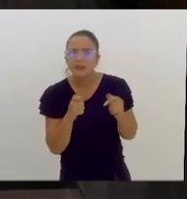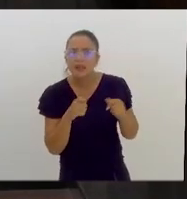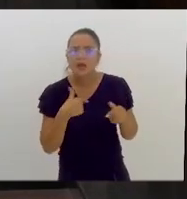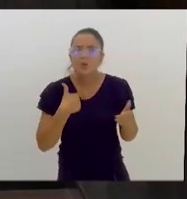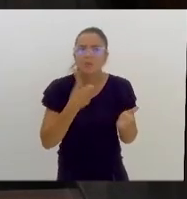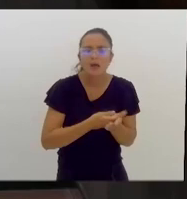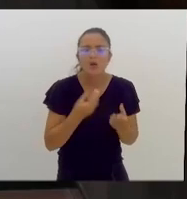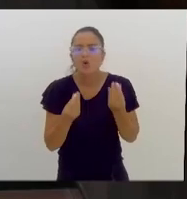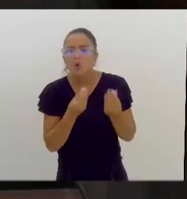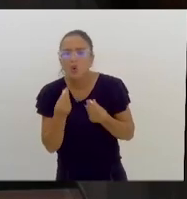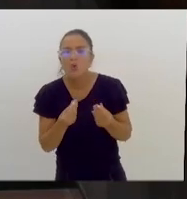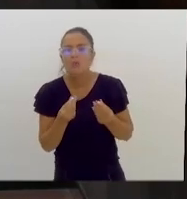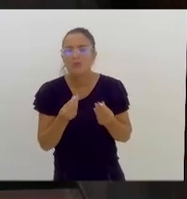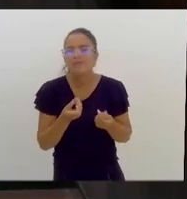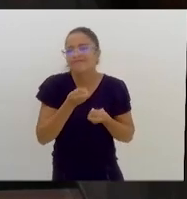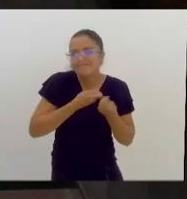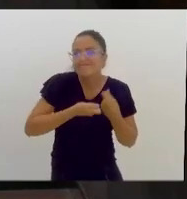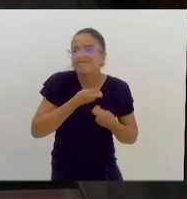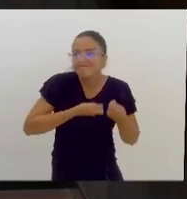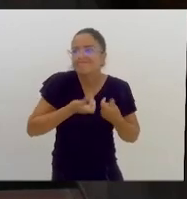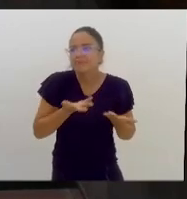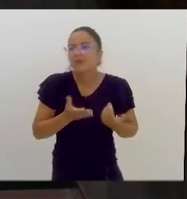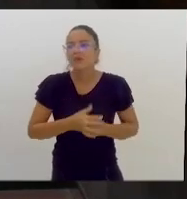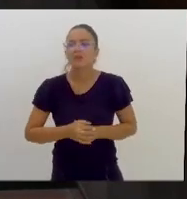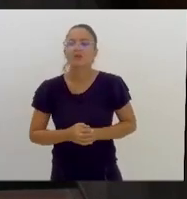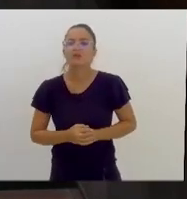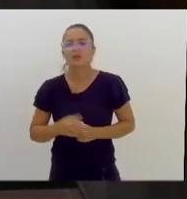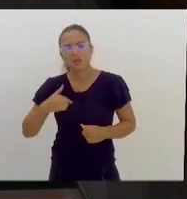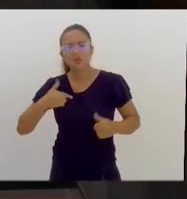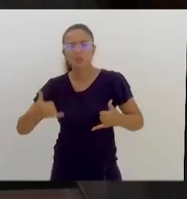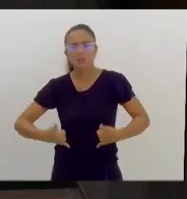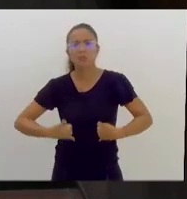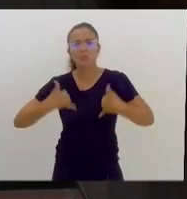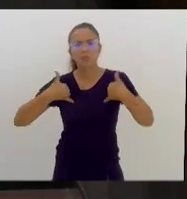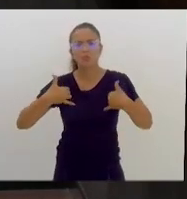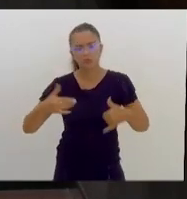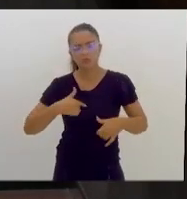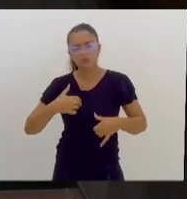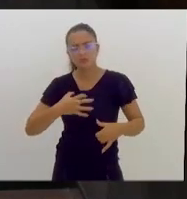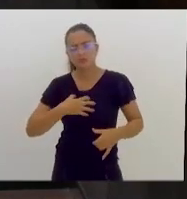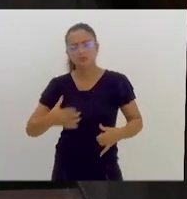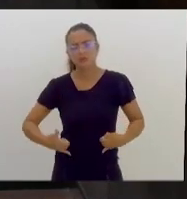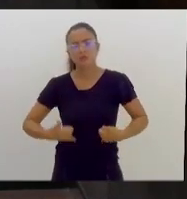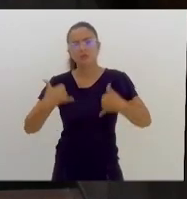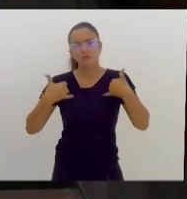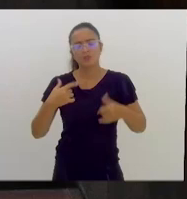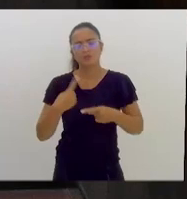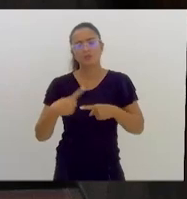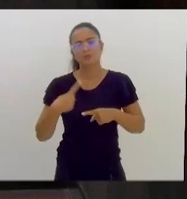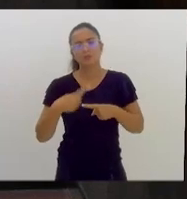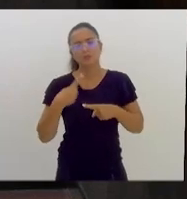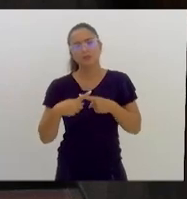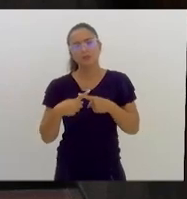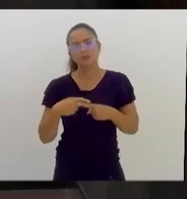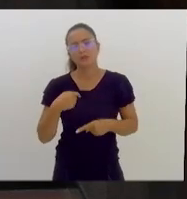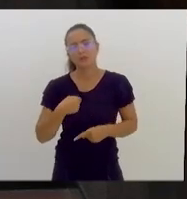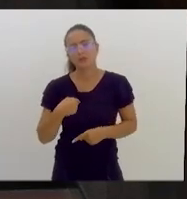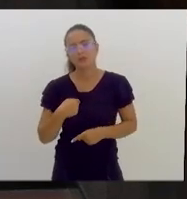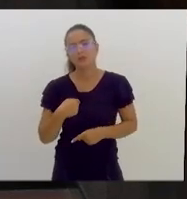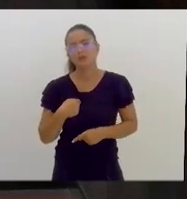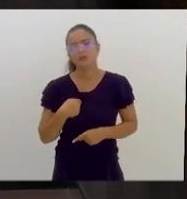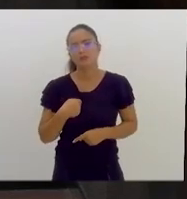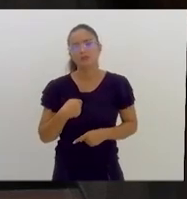pagamento. Então, comecei falando do orgulho que sinto, em primeiro lugar, de ter sido reconhecido pelos meus